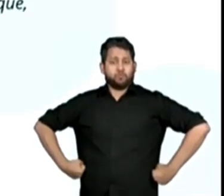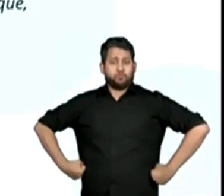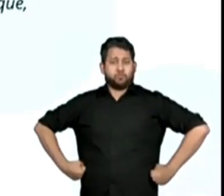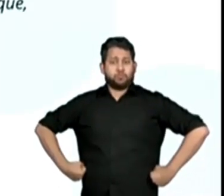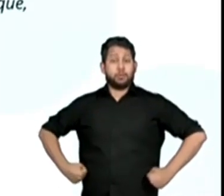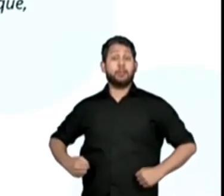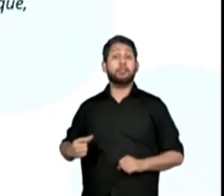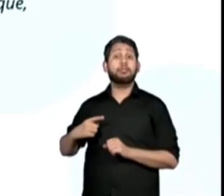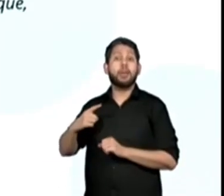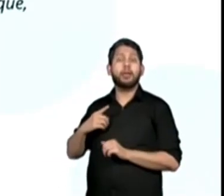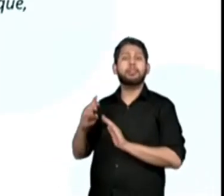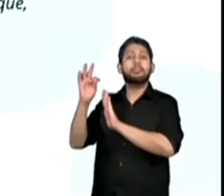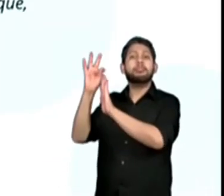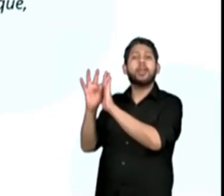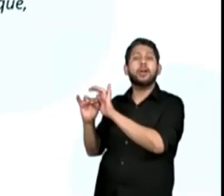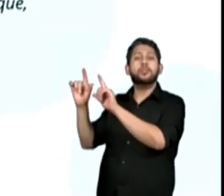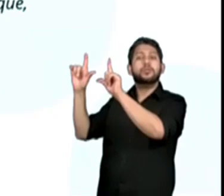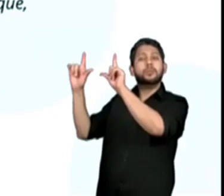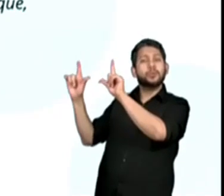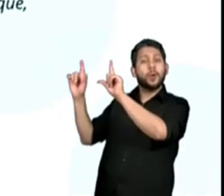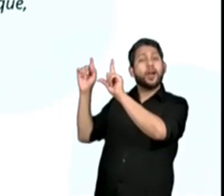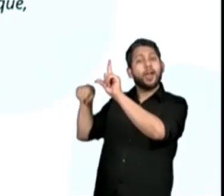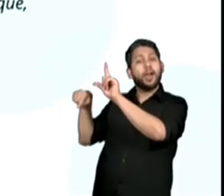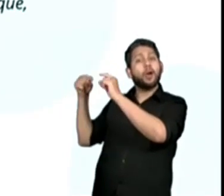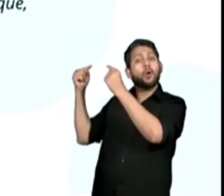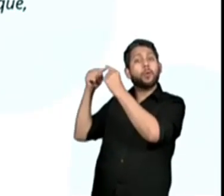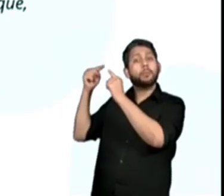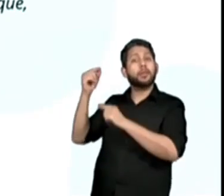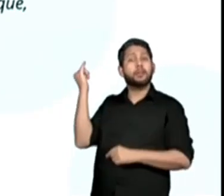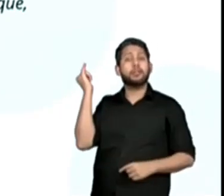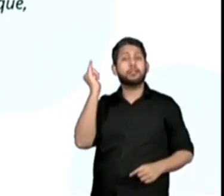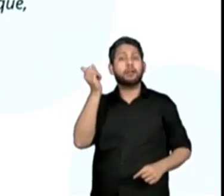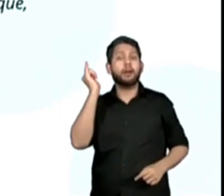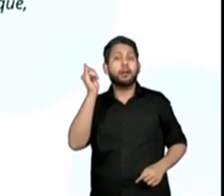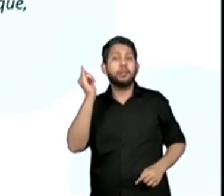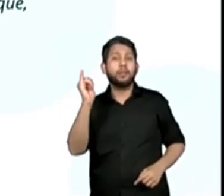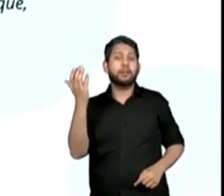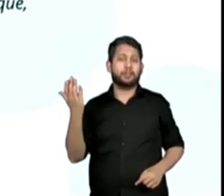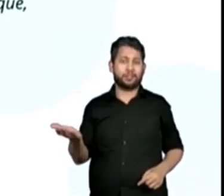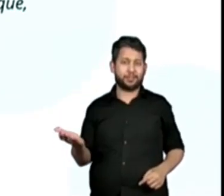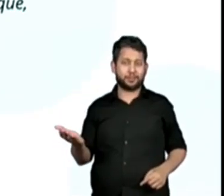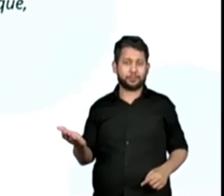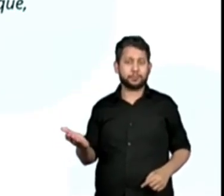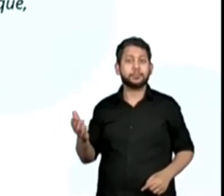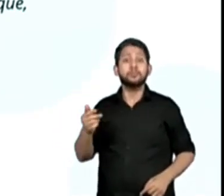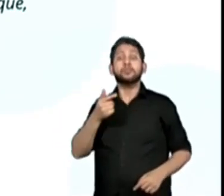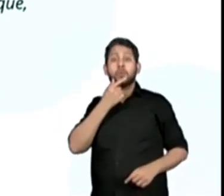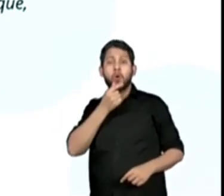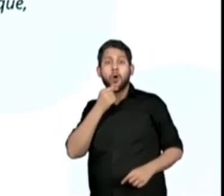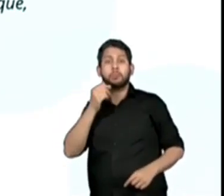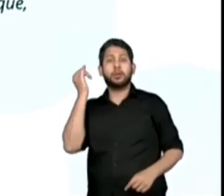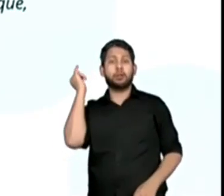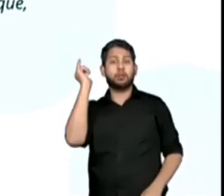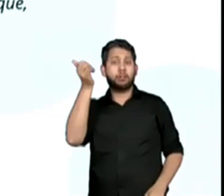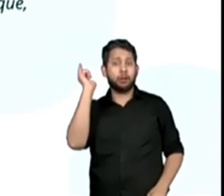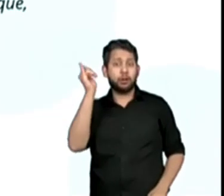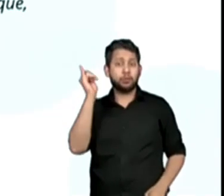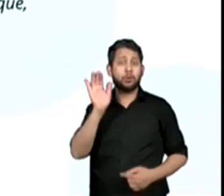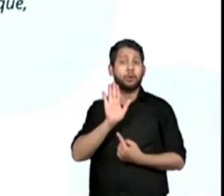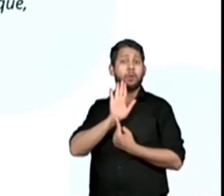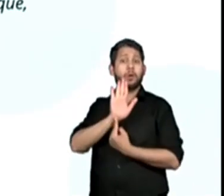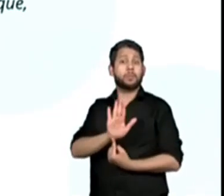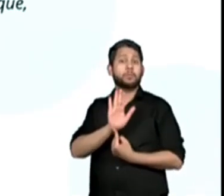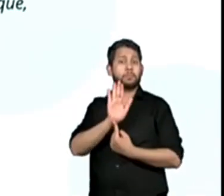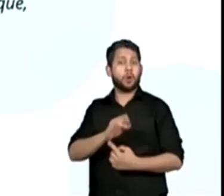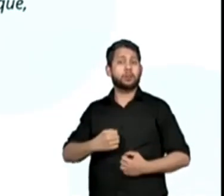destaque. Texto em forma de narração. A gente tem o texto pelo narrador e a apresentação